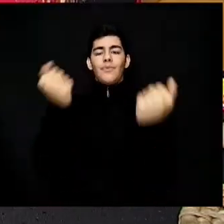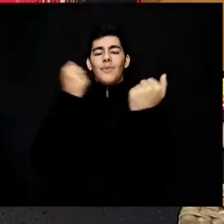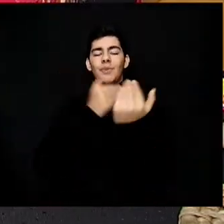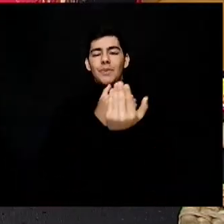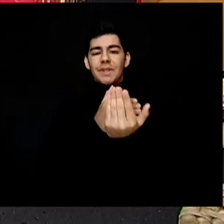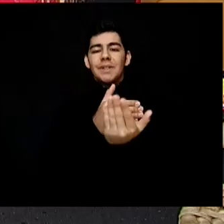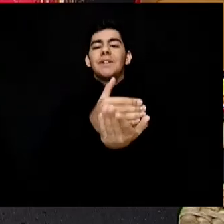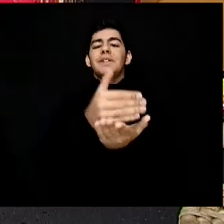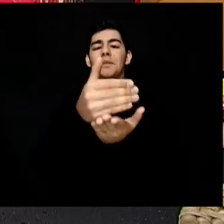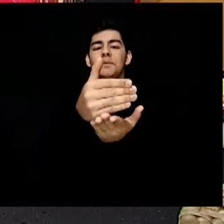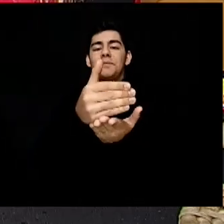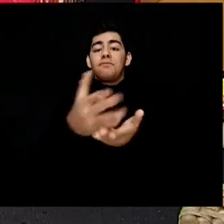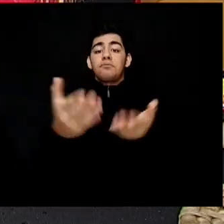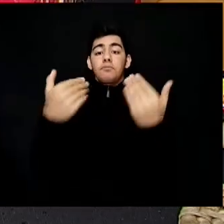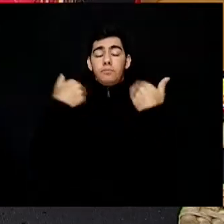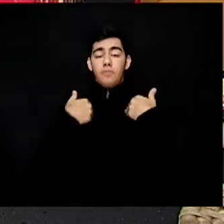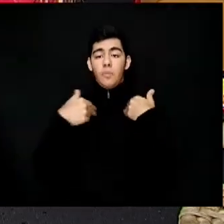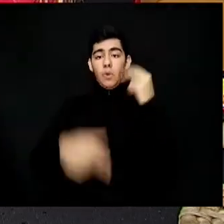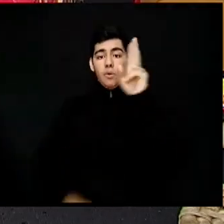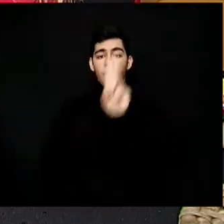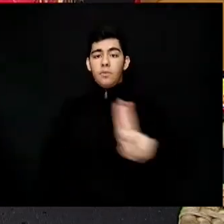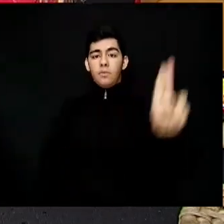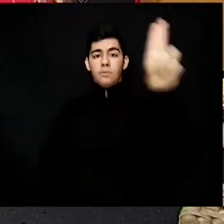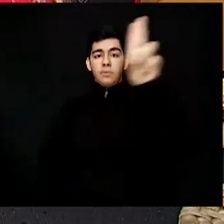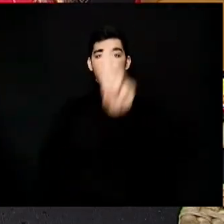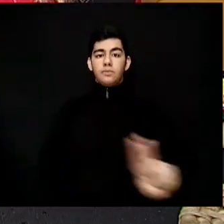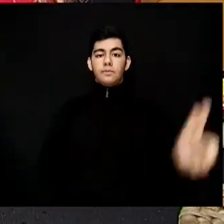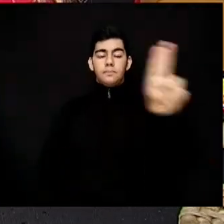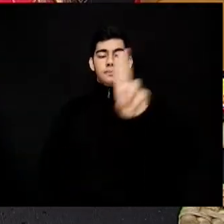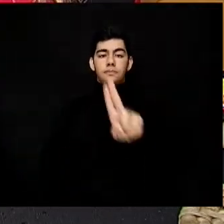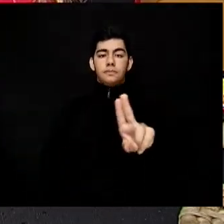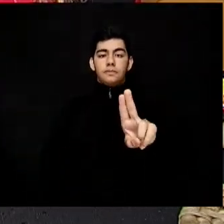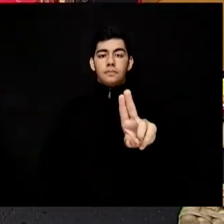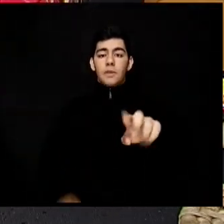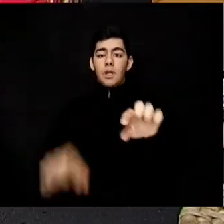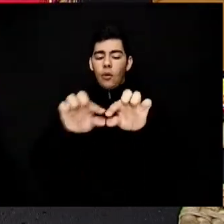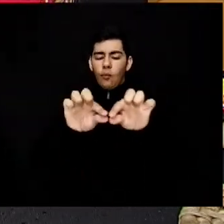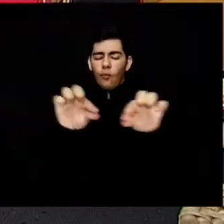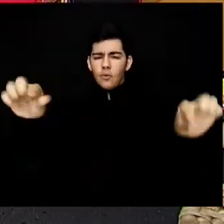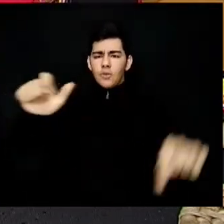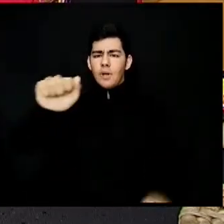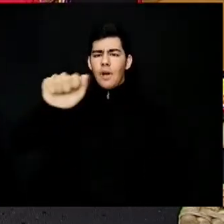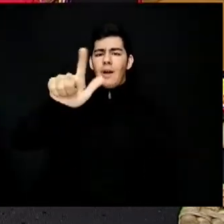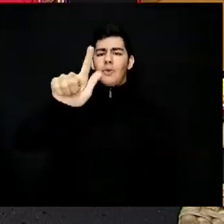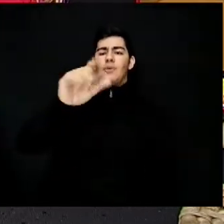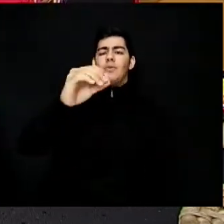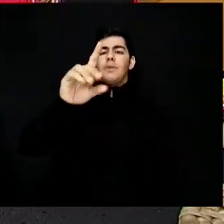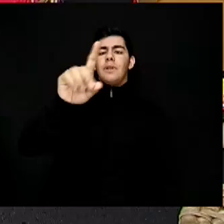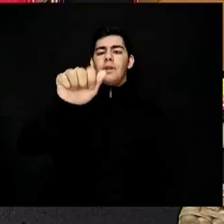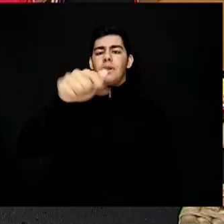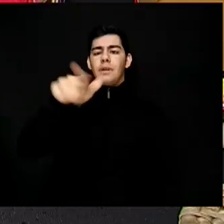utilizar esse aqui, o fio de algodão. Vou cortar aqui